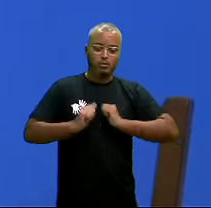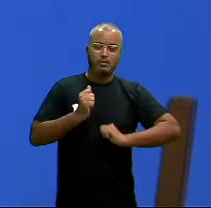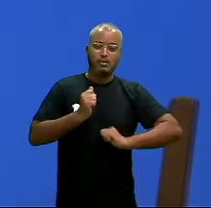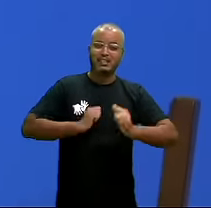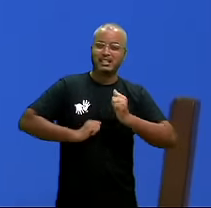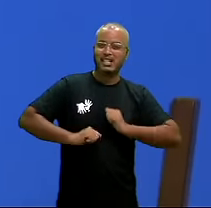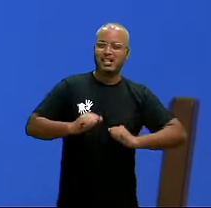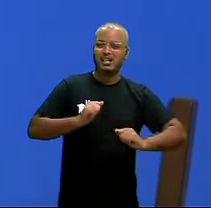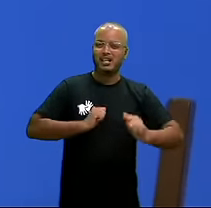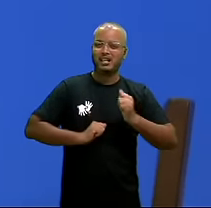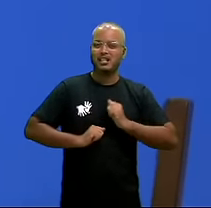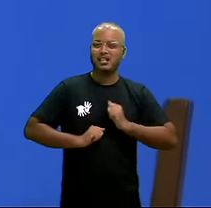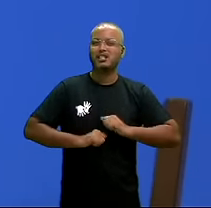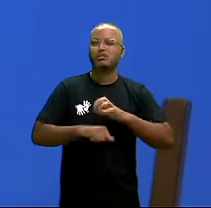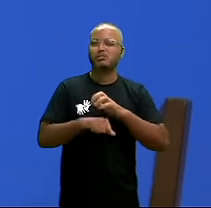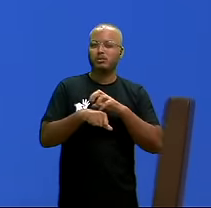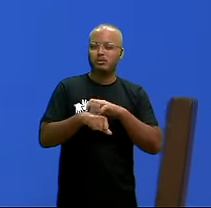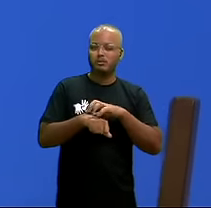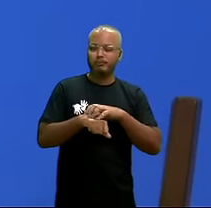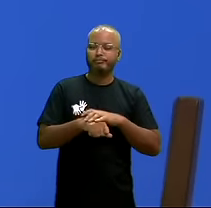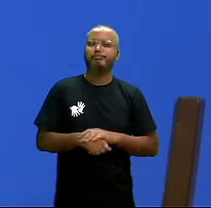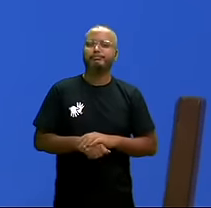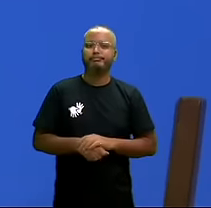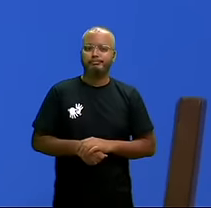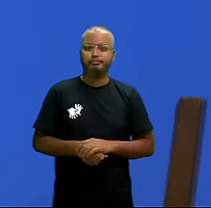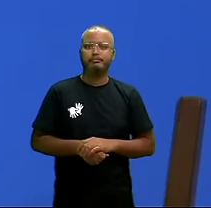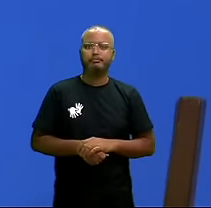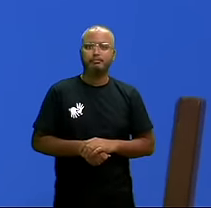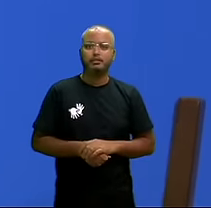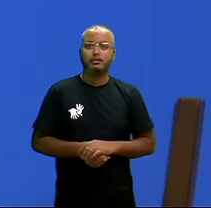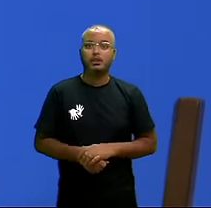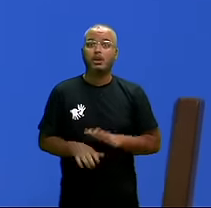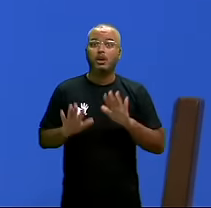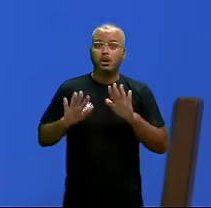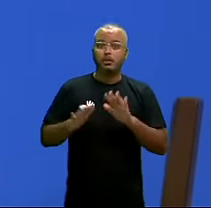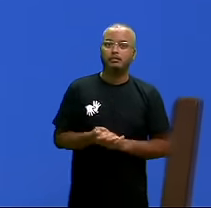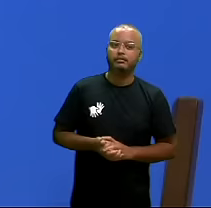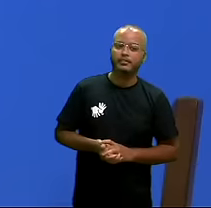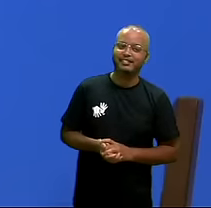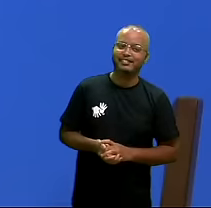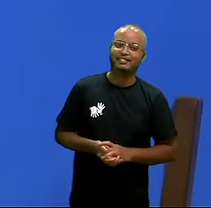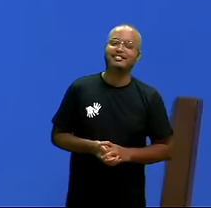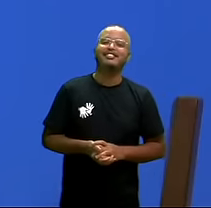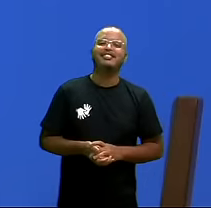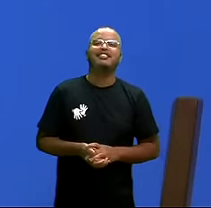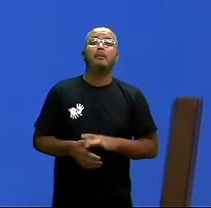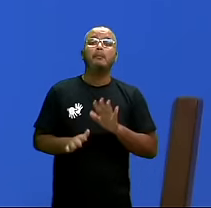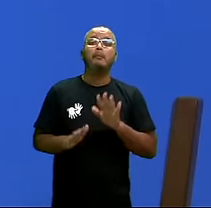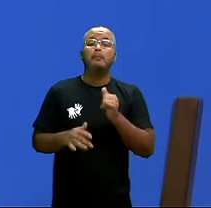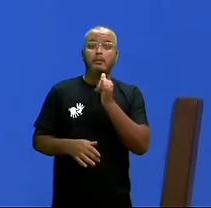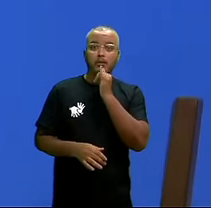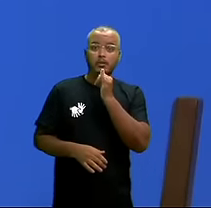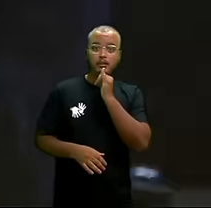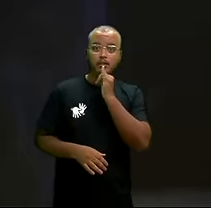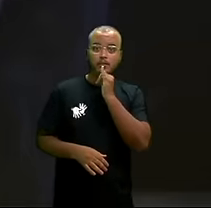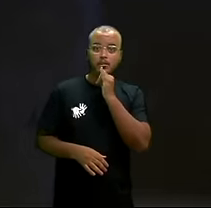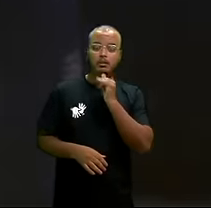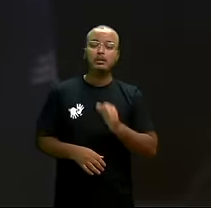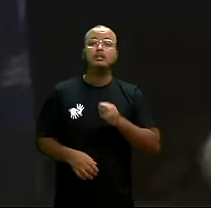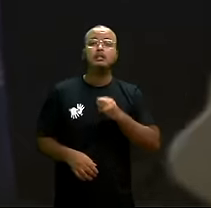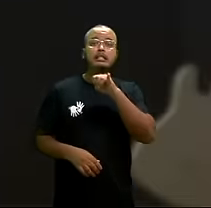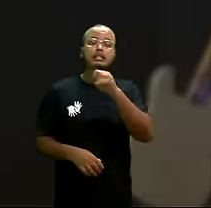isso. 7 em cada 10 brasileiros sofrem de ansiedade. Ou seja, se você olhar para o lado da tua fileira, você vai